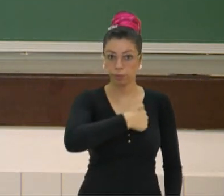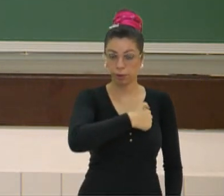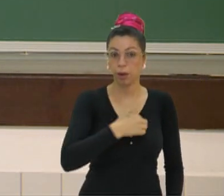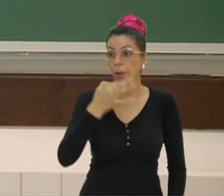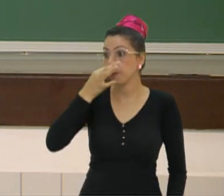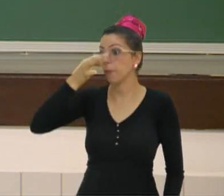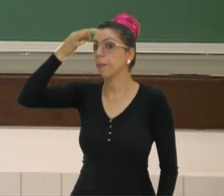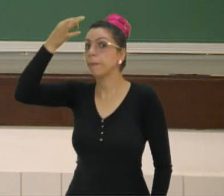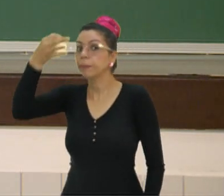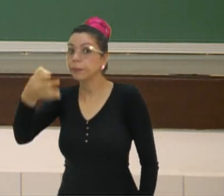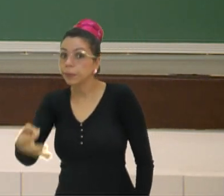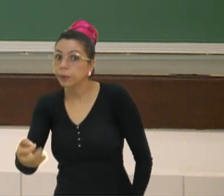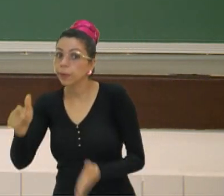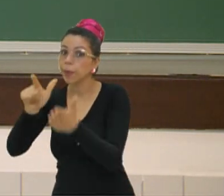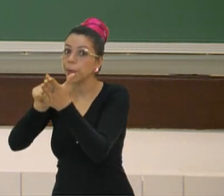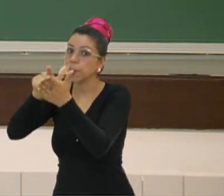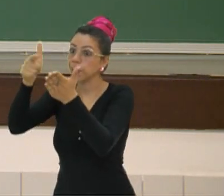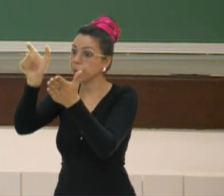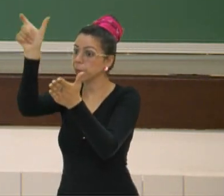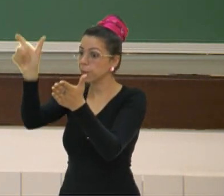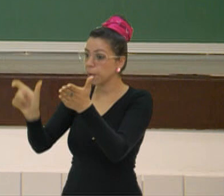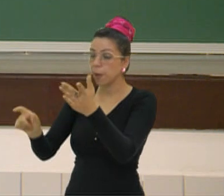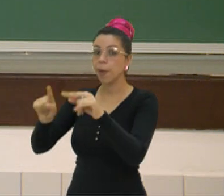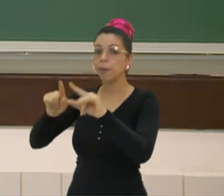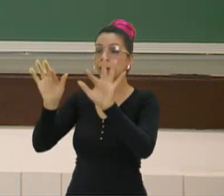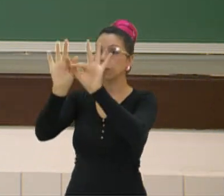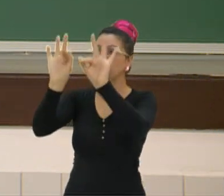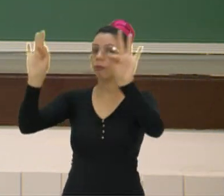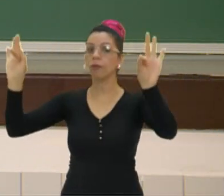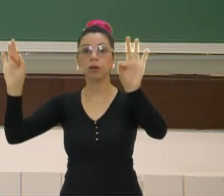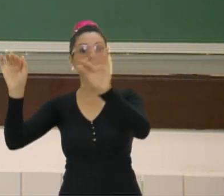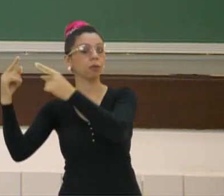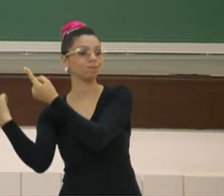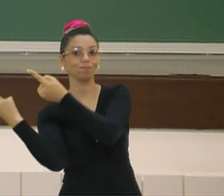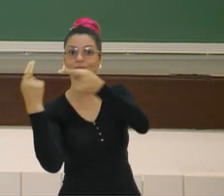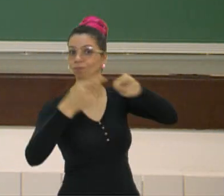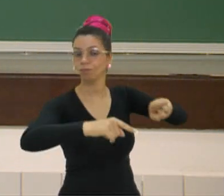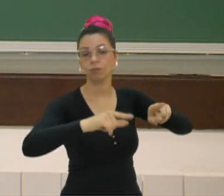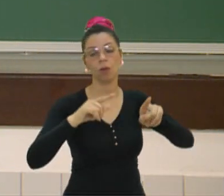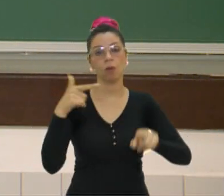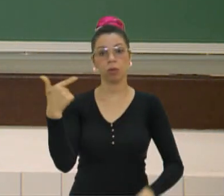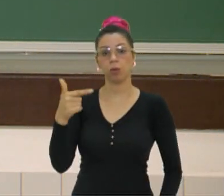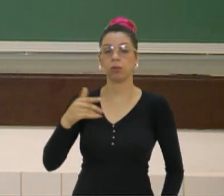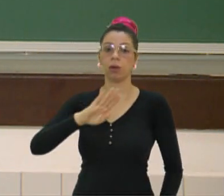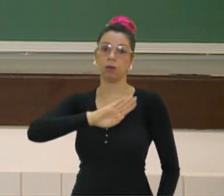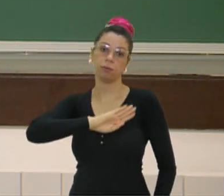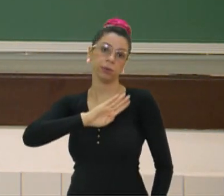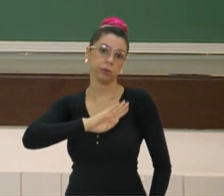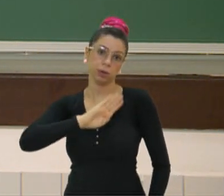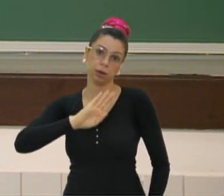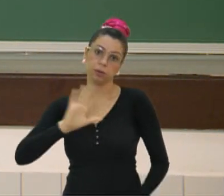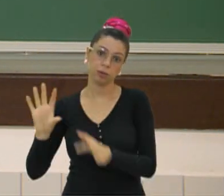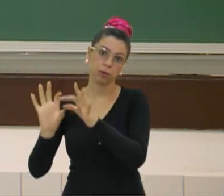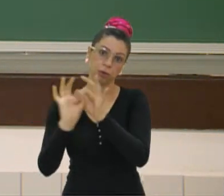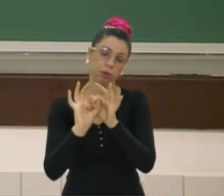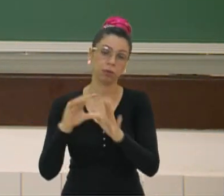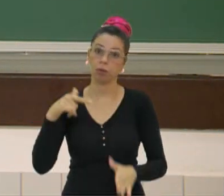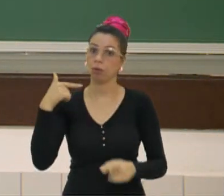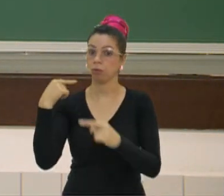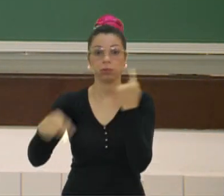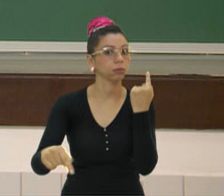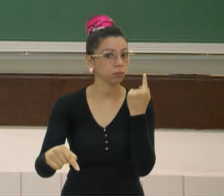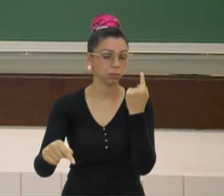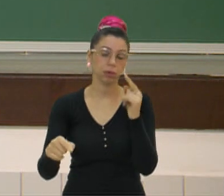é de oposição. Mas a frase é bastante forte, né? Você já vê que não há amizades ali entre o Lacerda e o Vargas. Há uma incompatibilidade